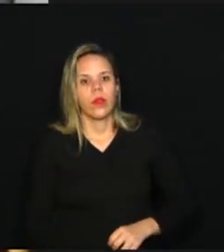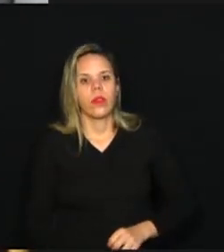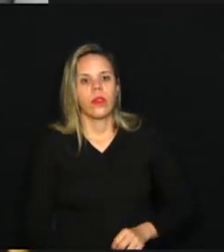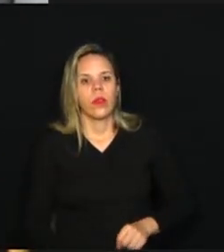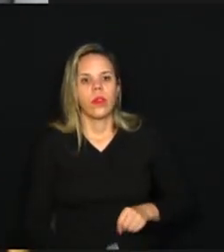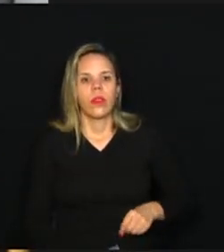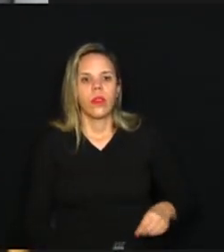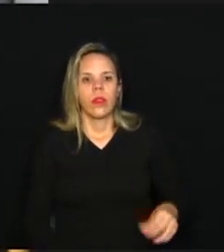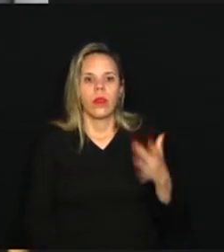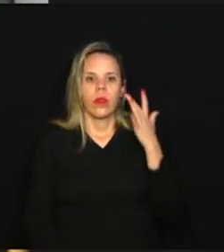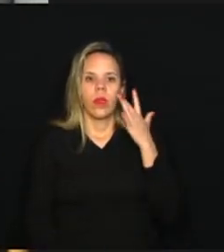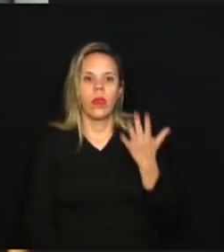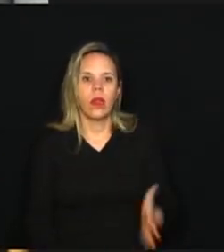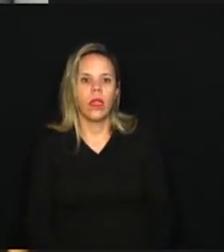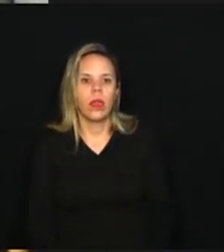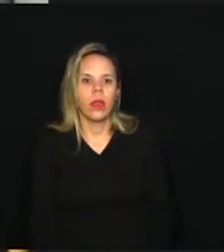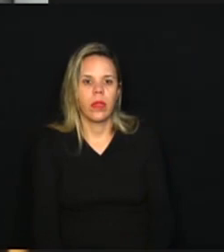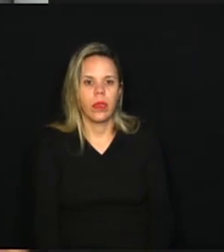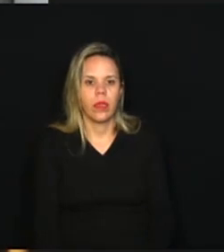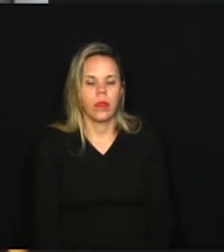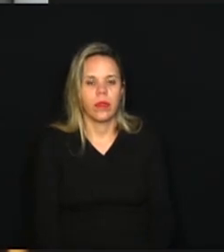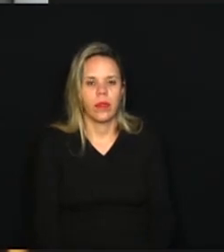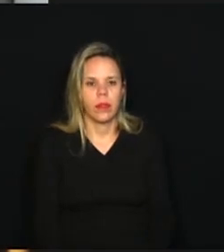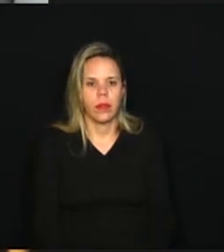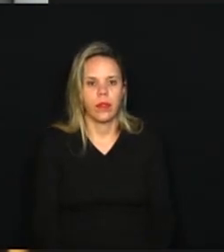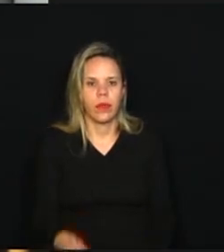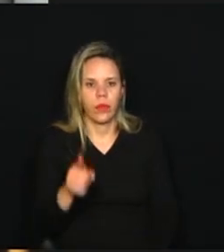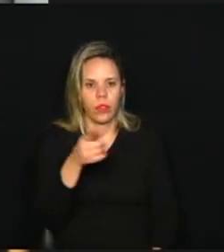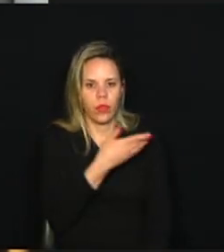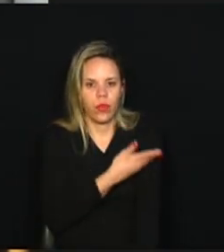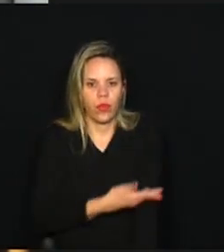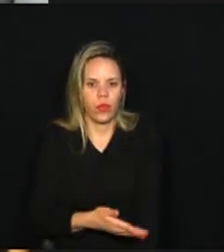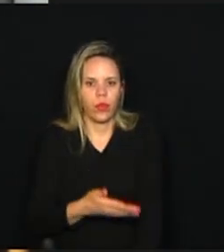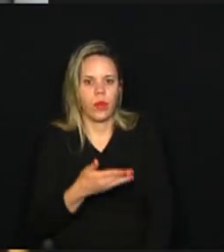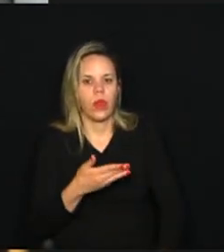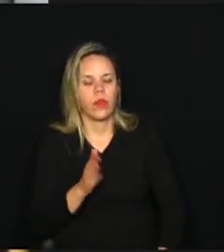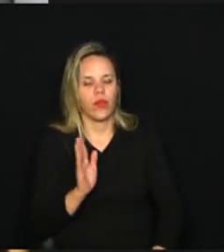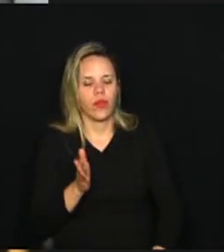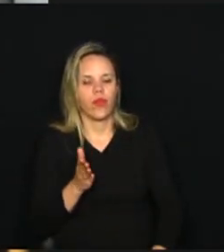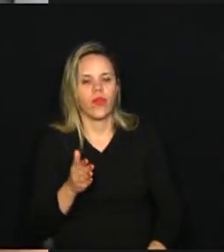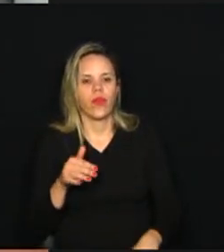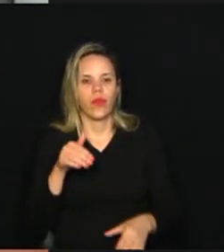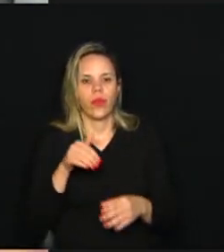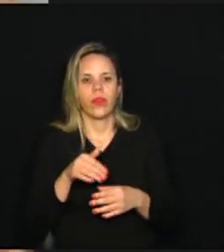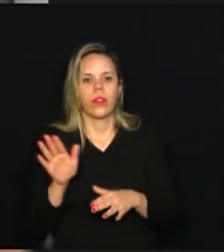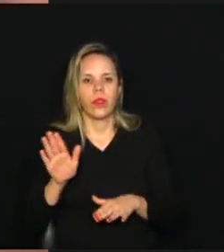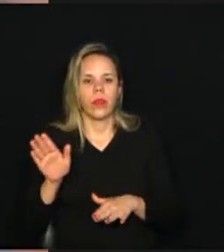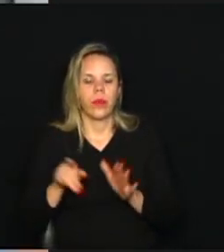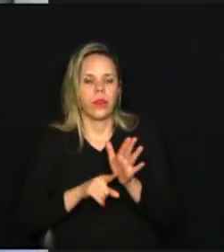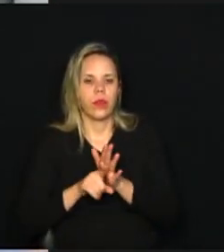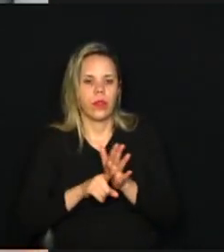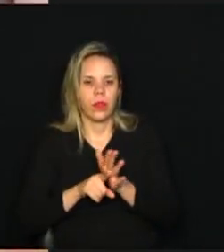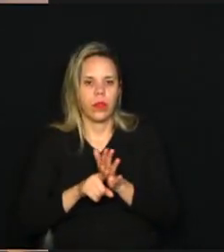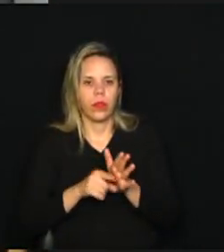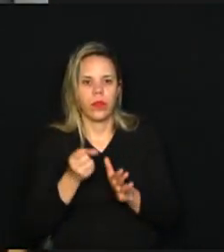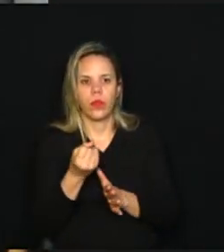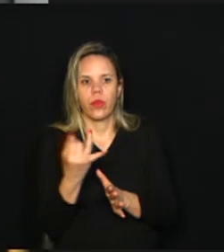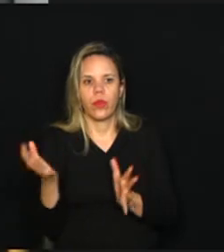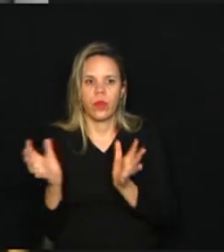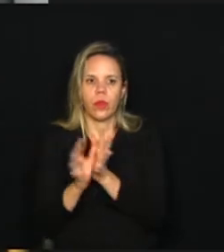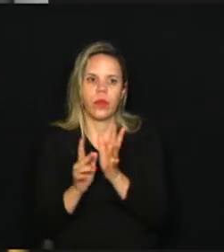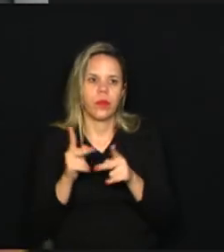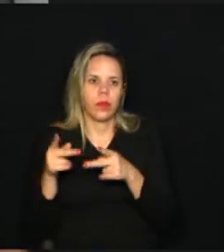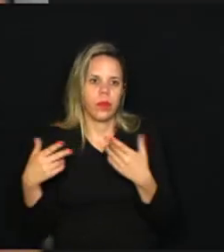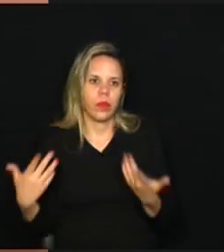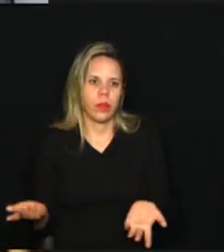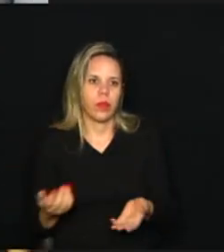acho que, vocês estão bastante acostumados com isso, né? Como numa eleição, a gente vai fazer uma pesquisa, a gente vai pegar uma parcela da população,